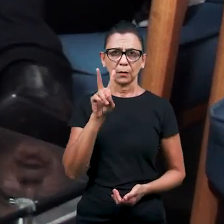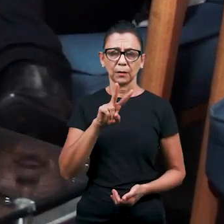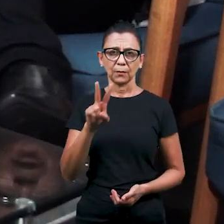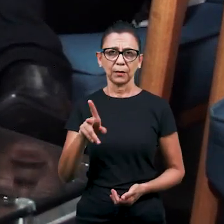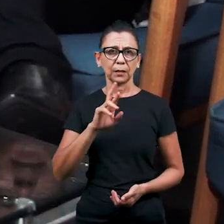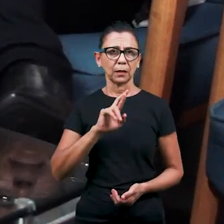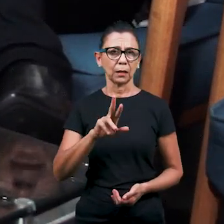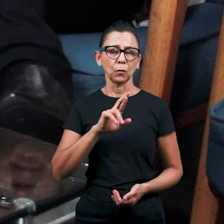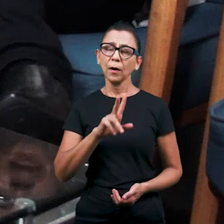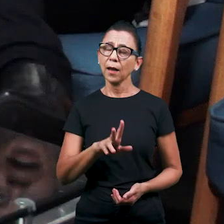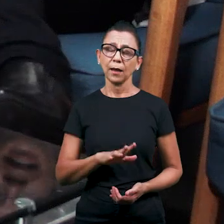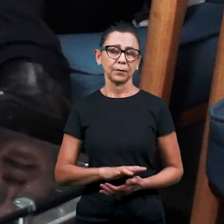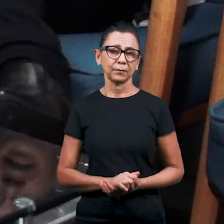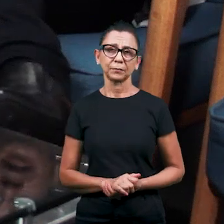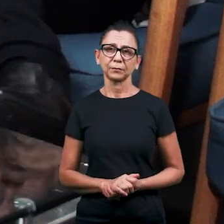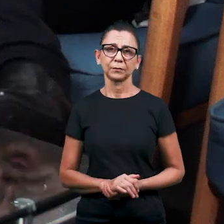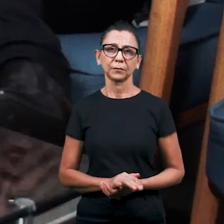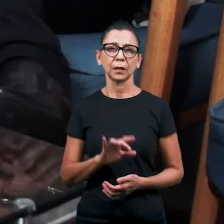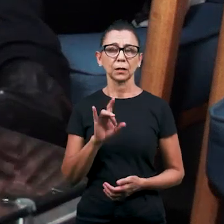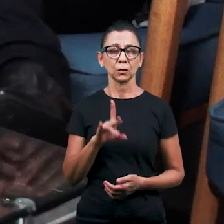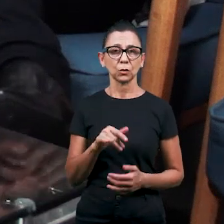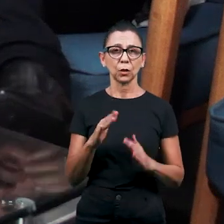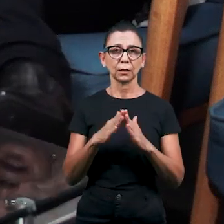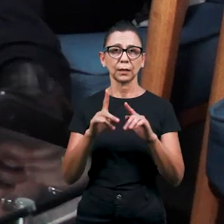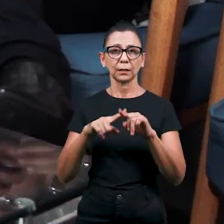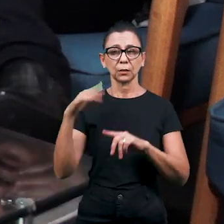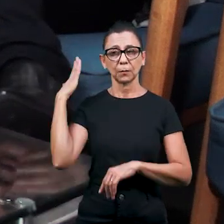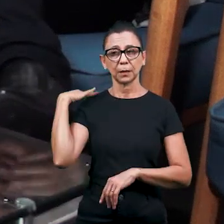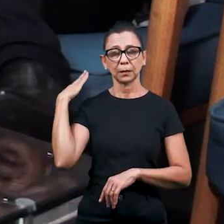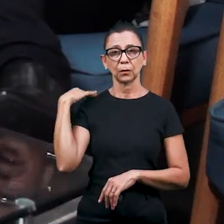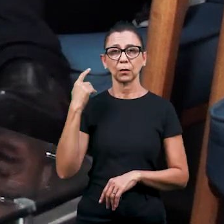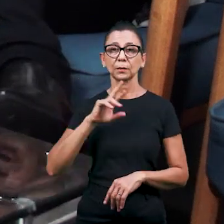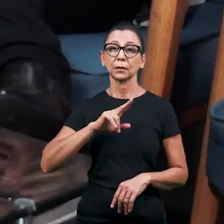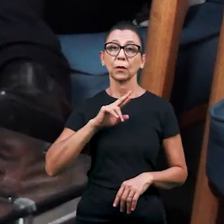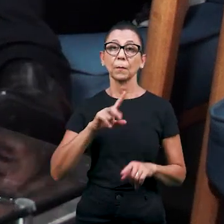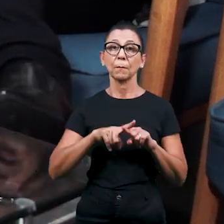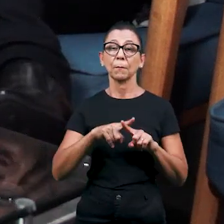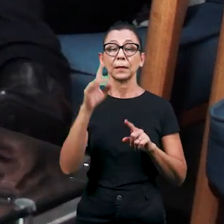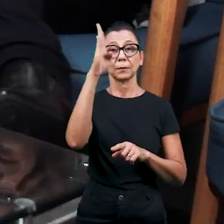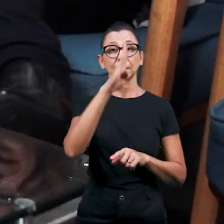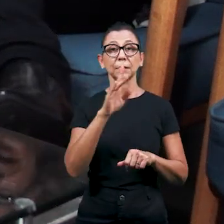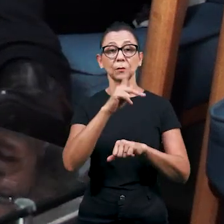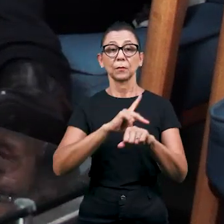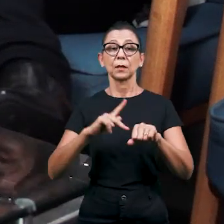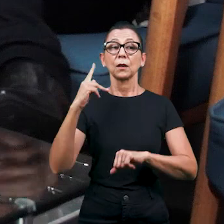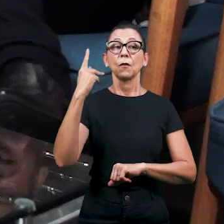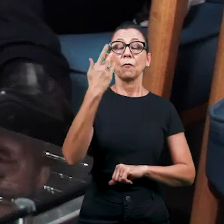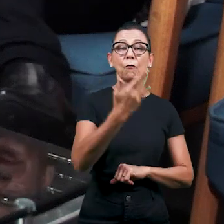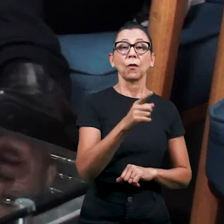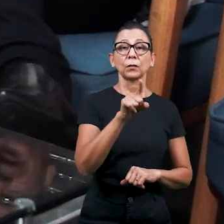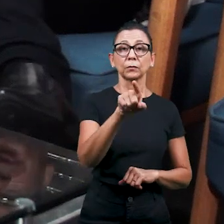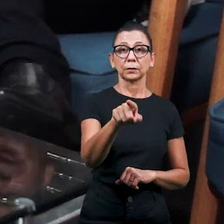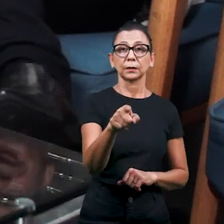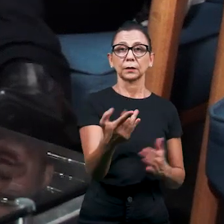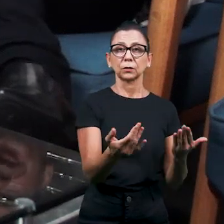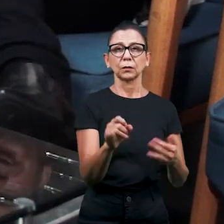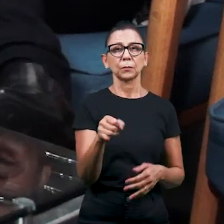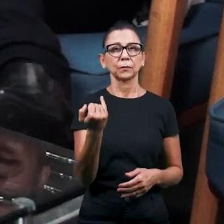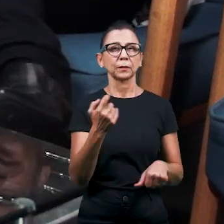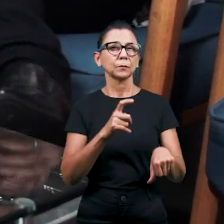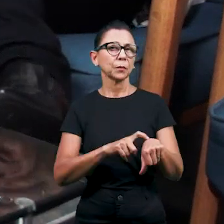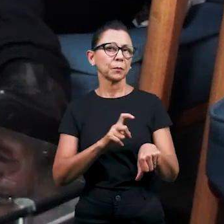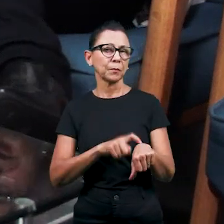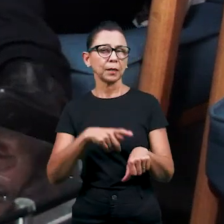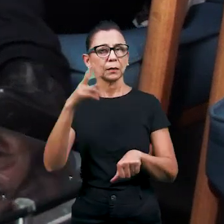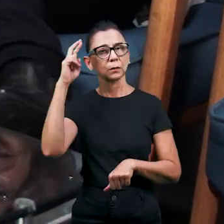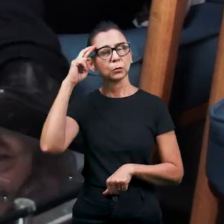Marcelo é pastor, mas em todo o Brasil e no exterior. Você, jovem, aproveite esse momento, o momento que o Senhor